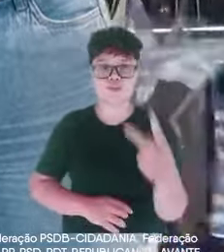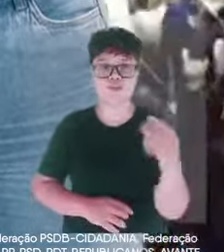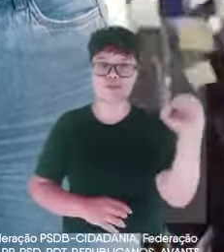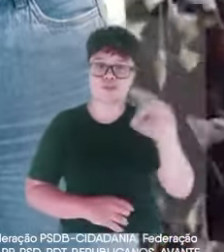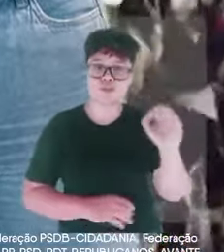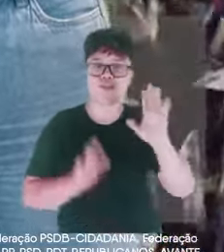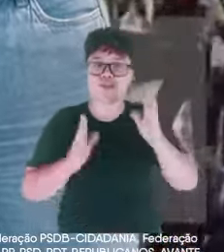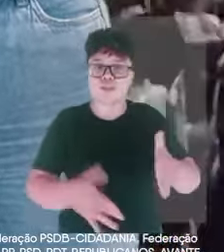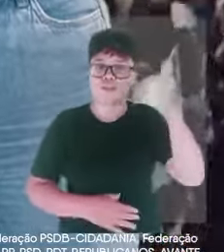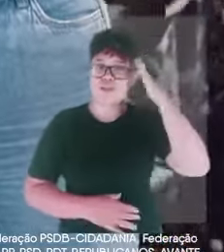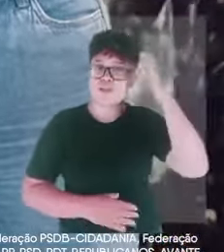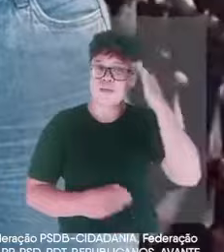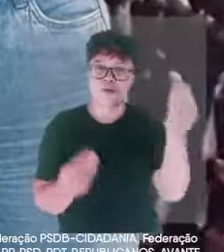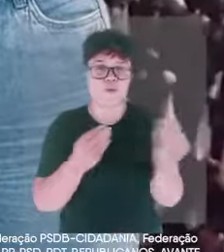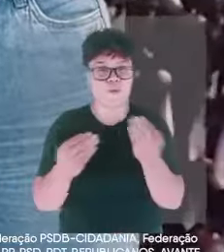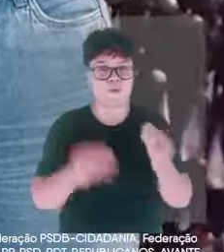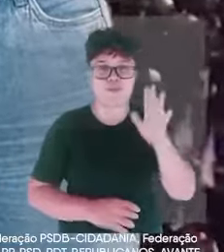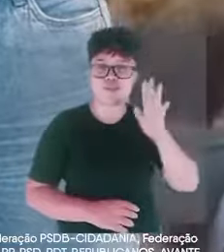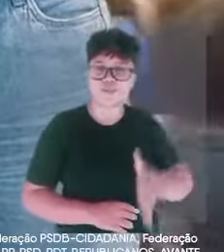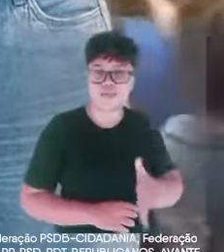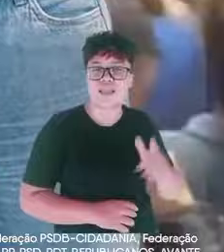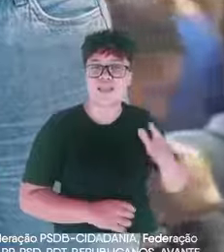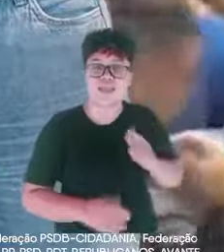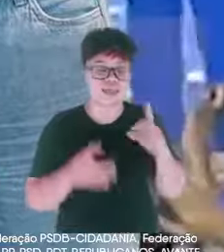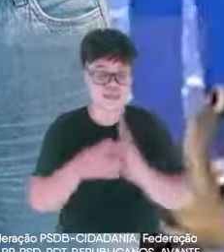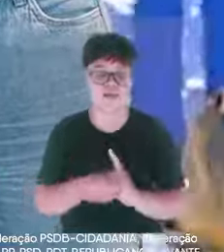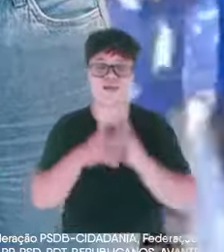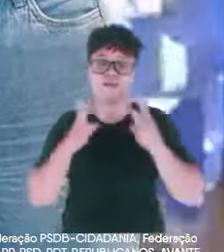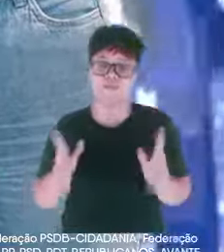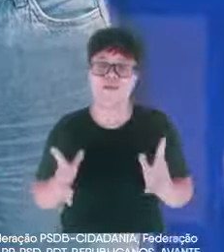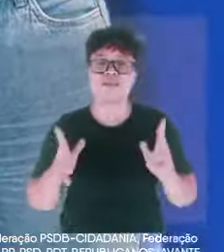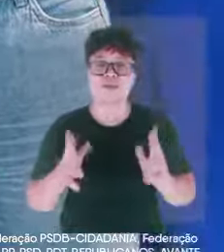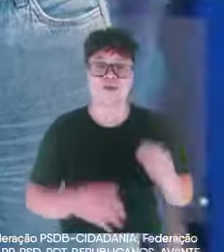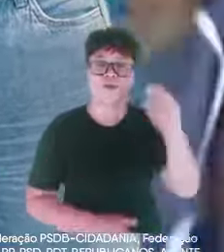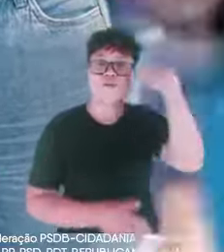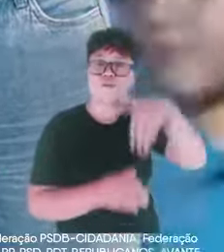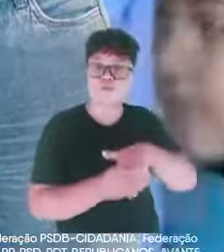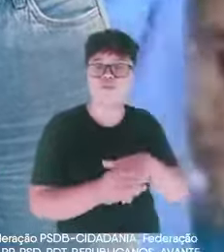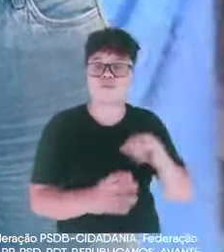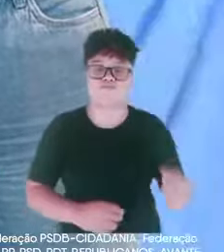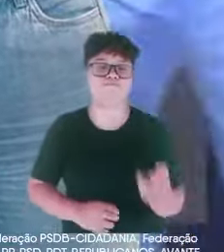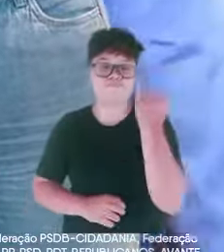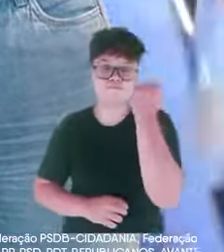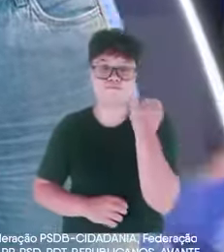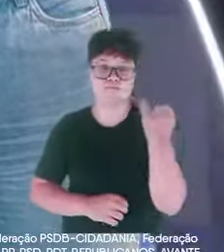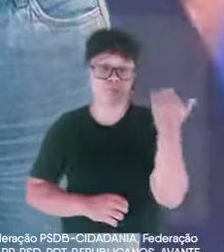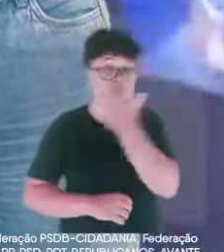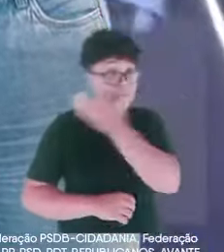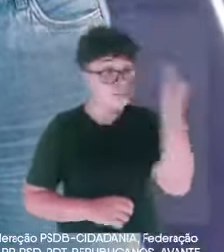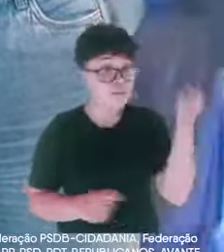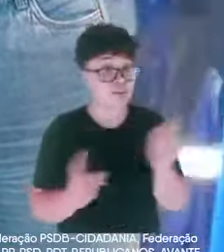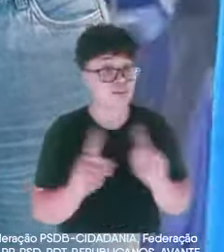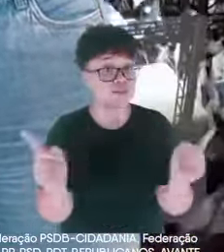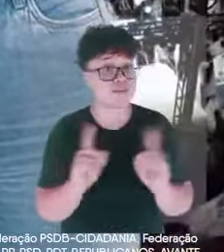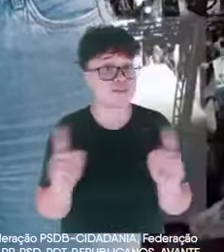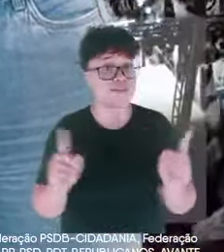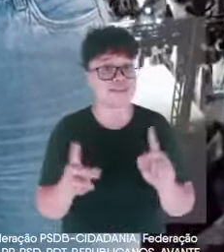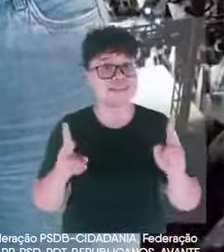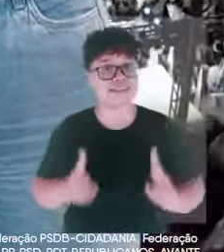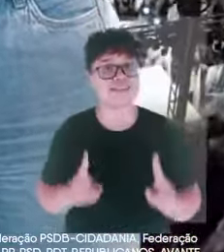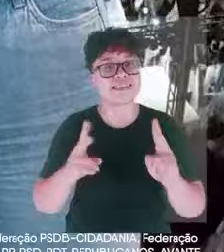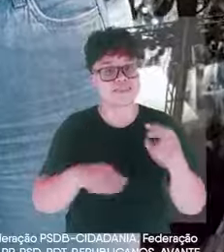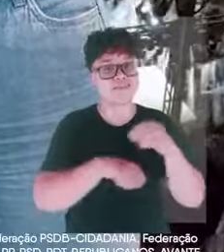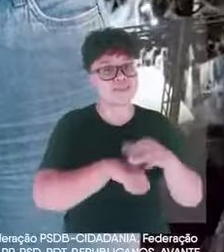de outubro você já sabe que temos um encontro marcado com a democracia. Seu voto é muito importante. E não te esquece